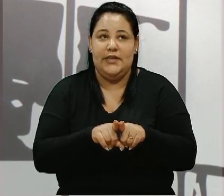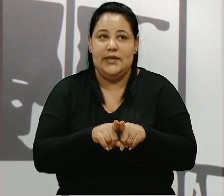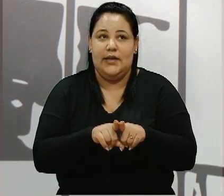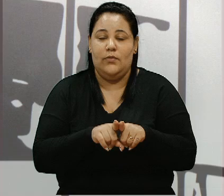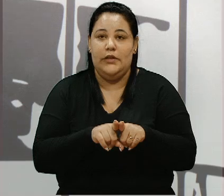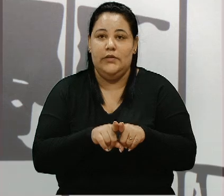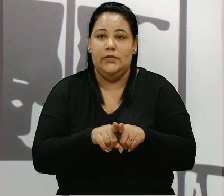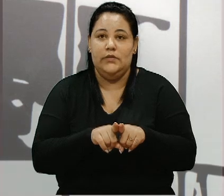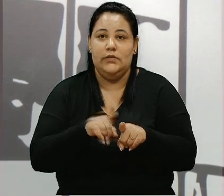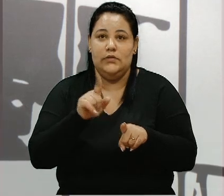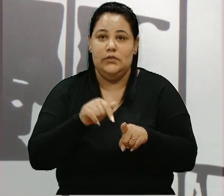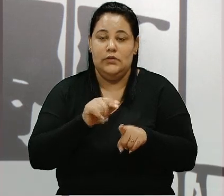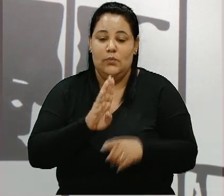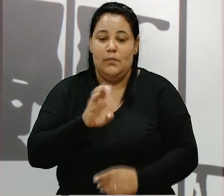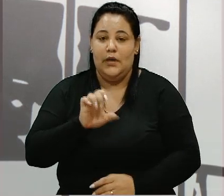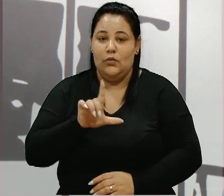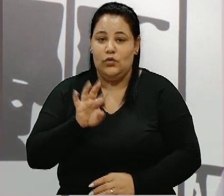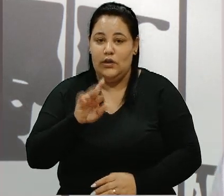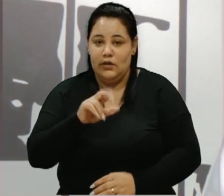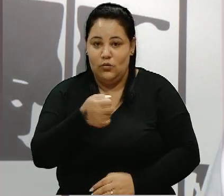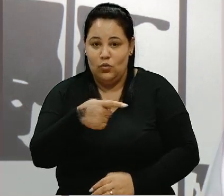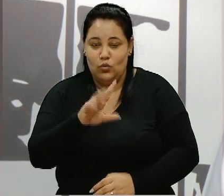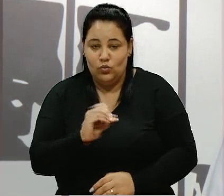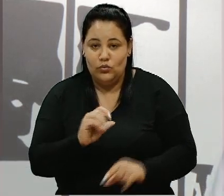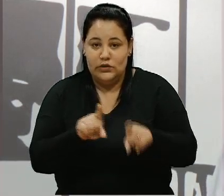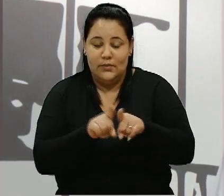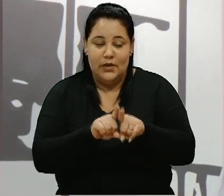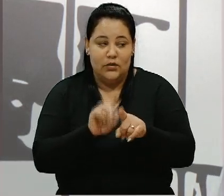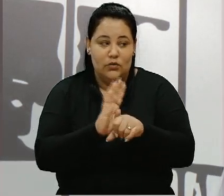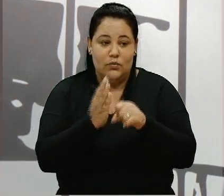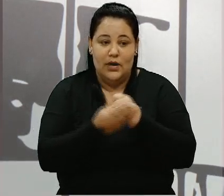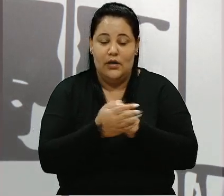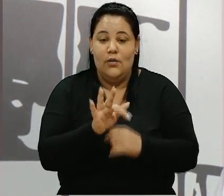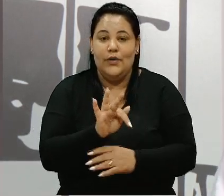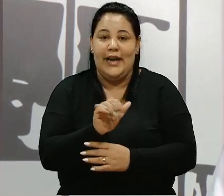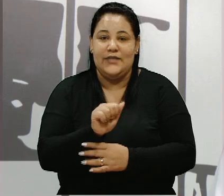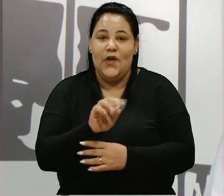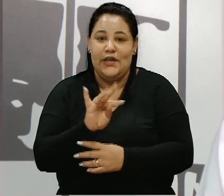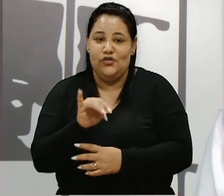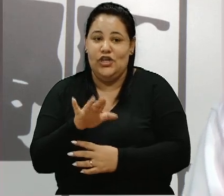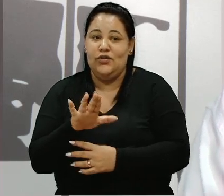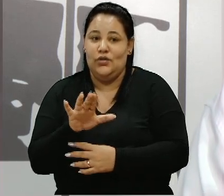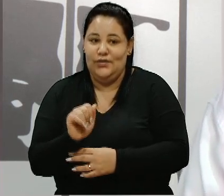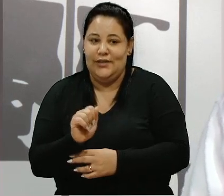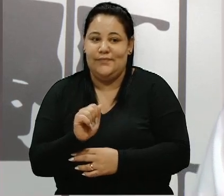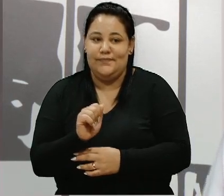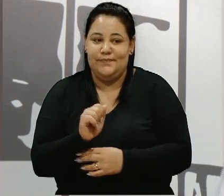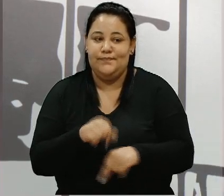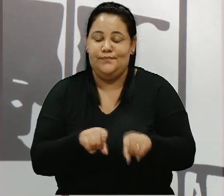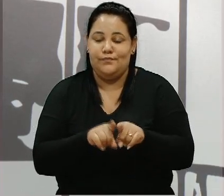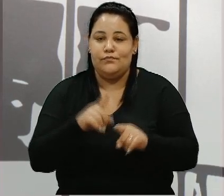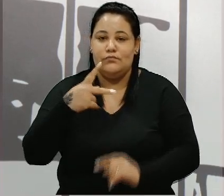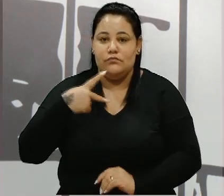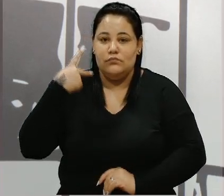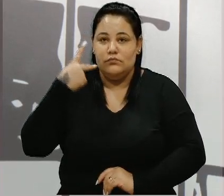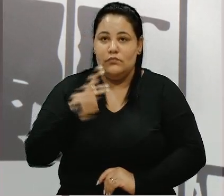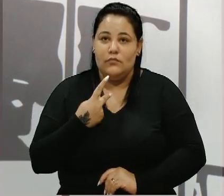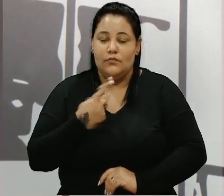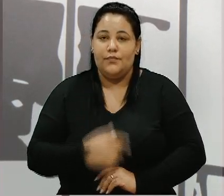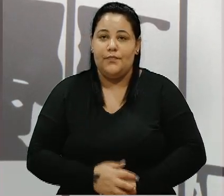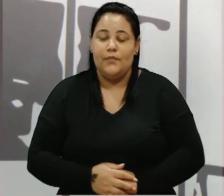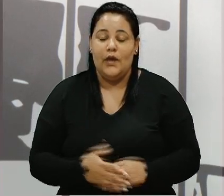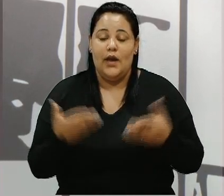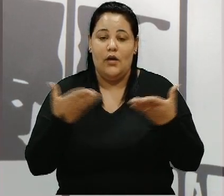e no Fátima. Nós cobramos isso, na antiga legislatura, como vereador, há agora